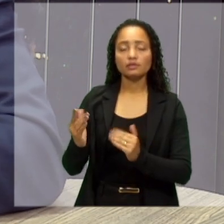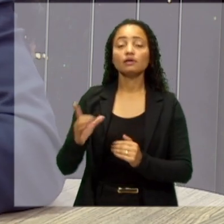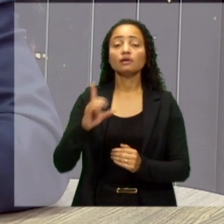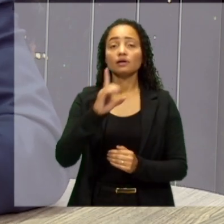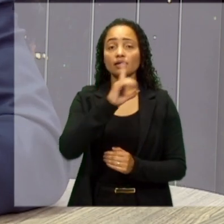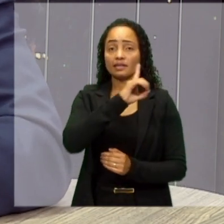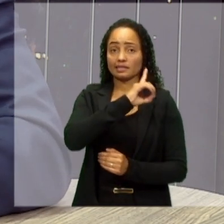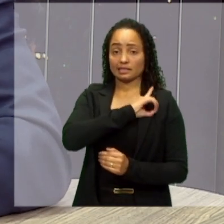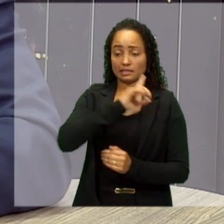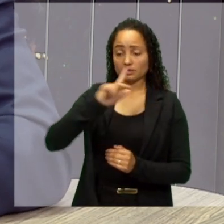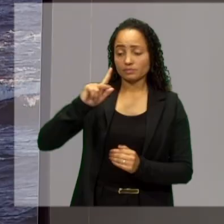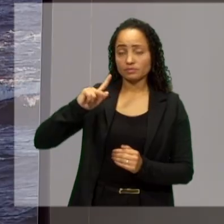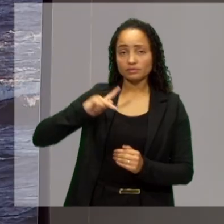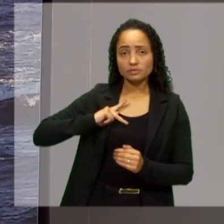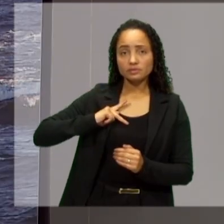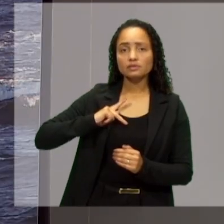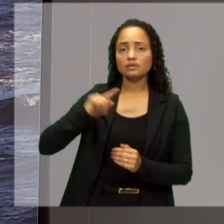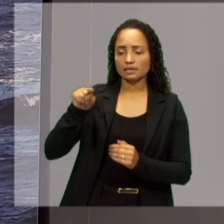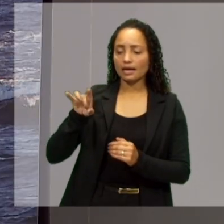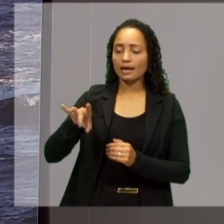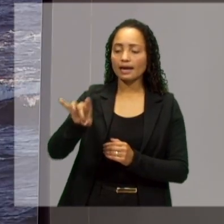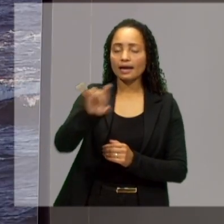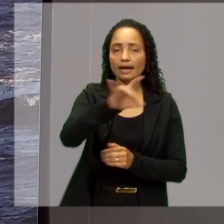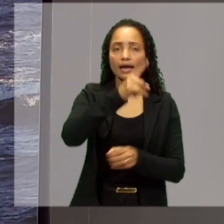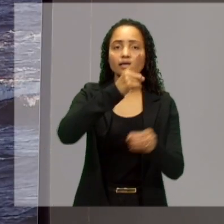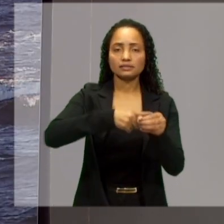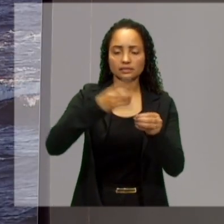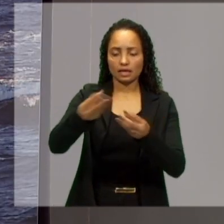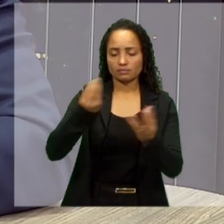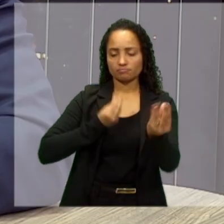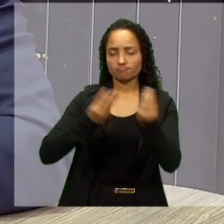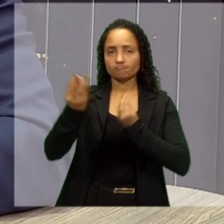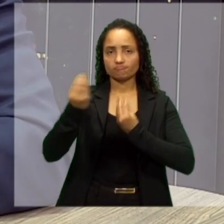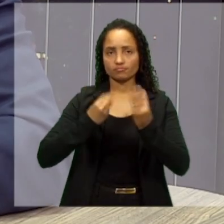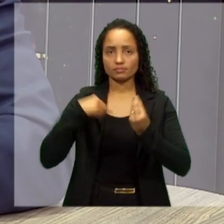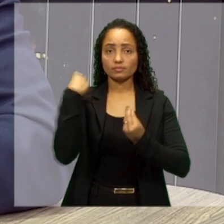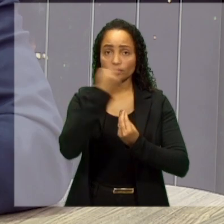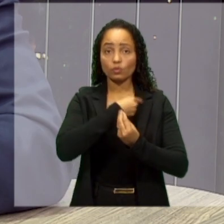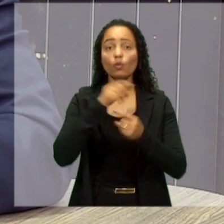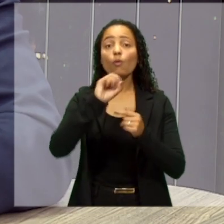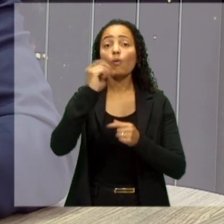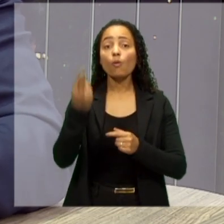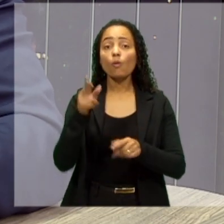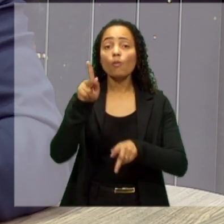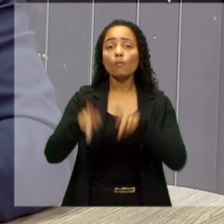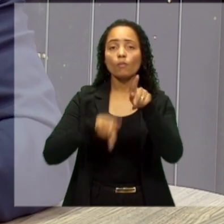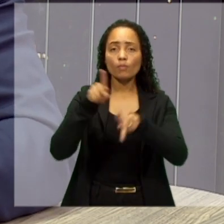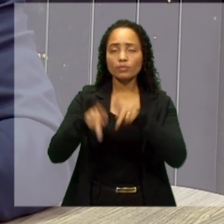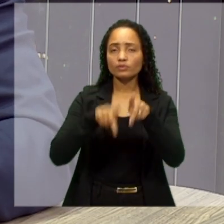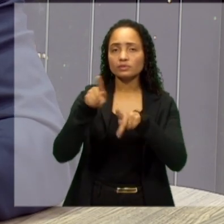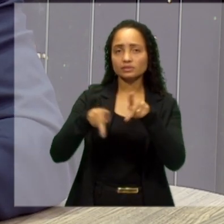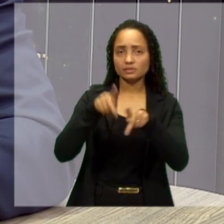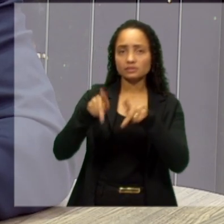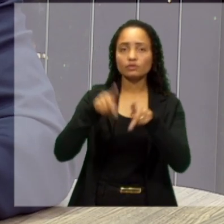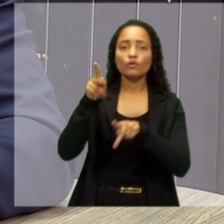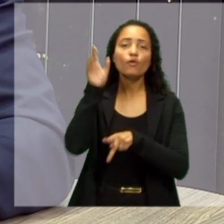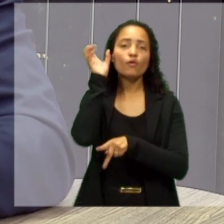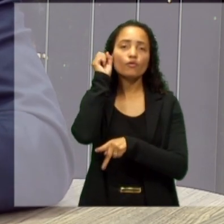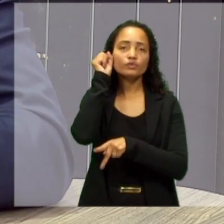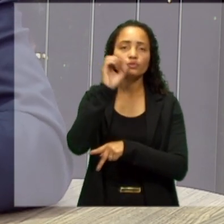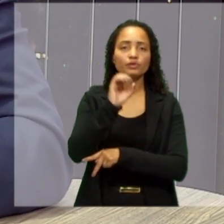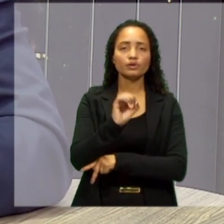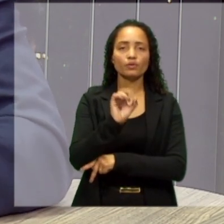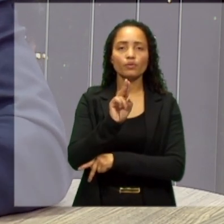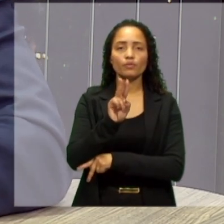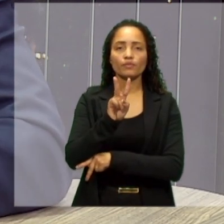em cada cidade, em cada comarca, repassem, e é possível também que a população, através ou da ouvidoria da Defensoria Pública ou